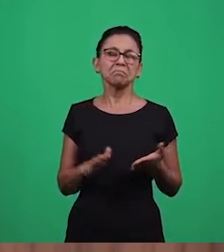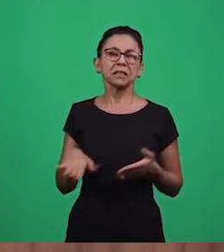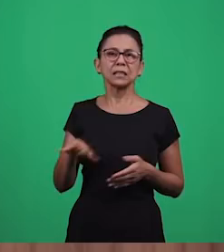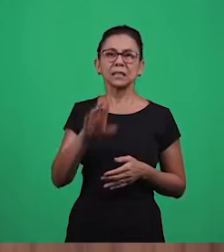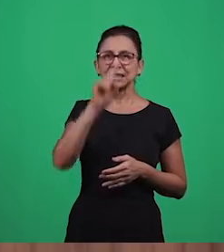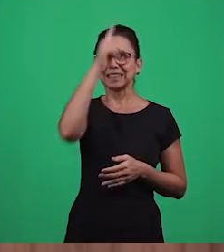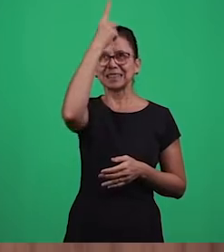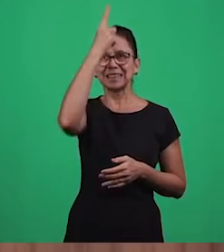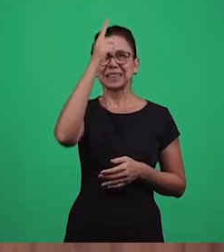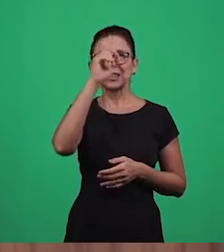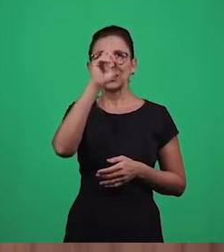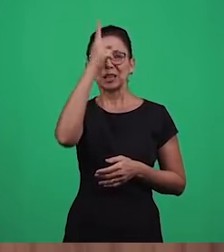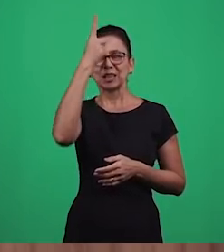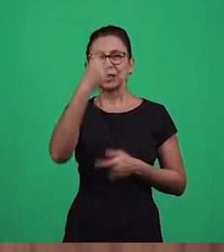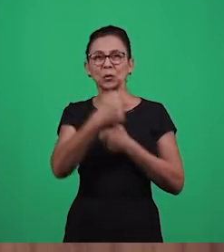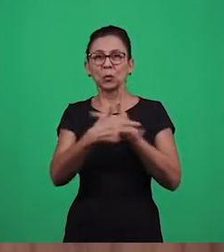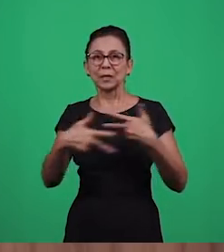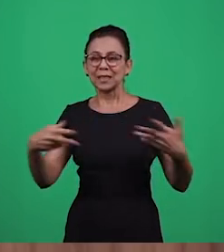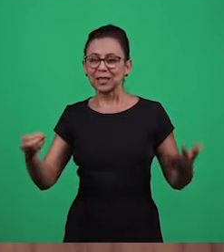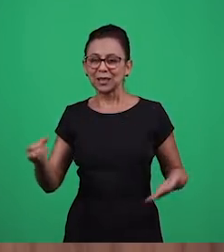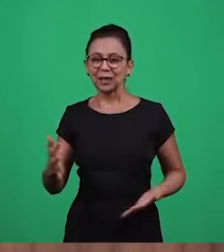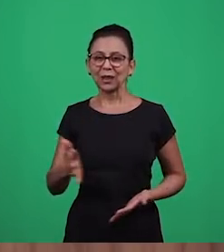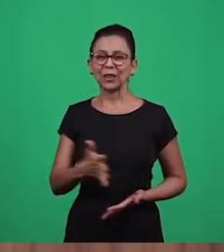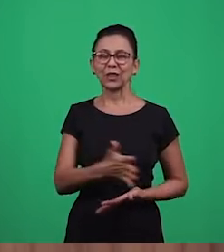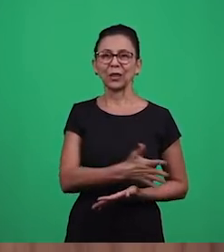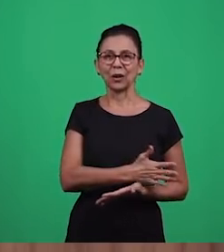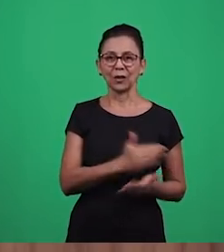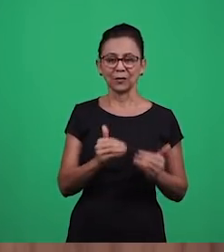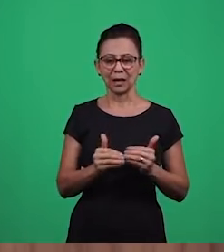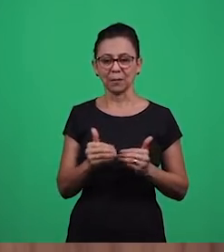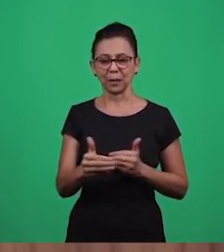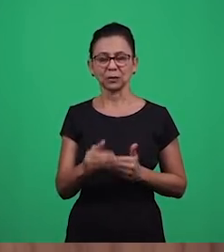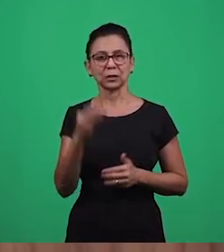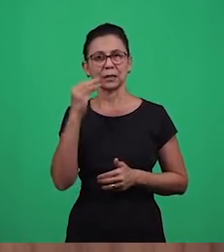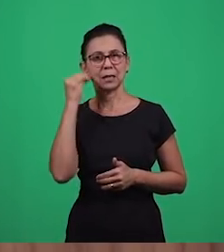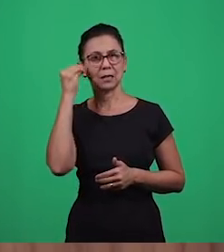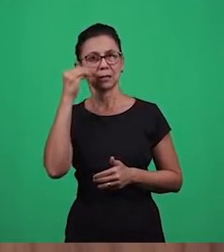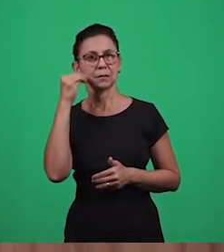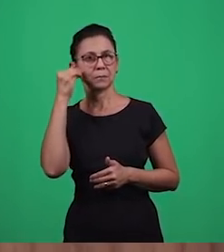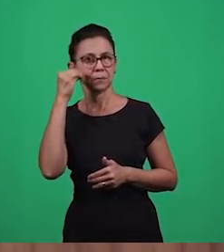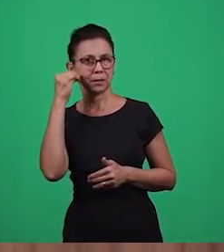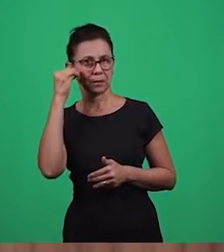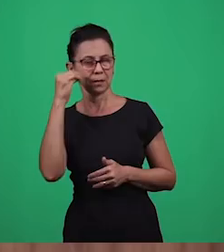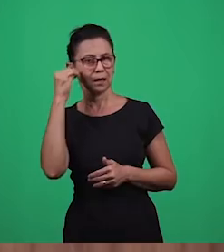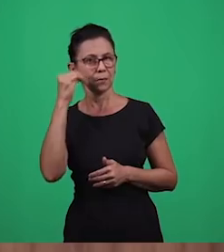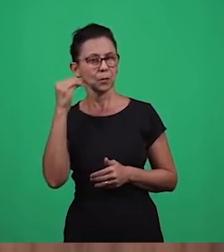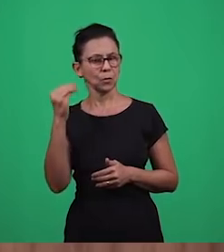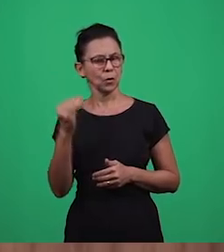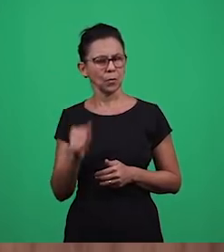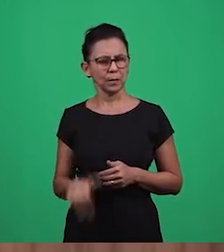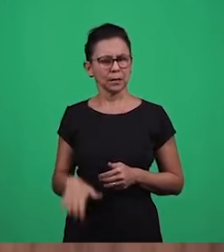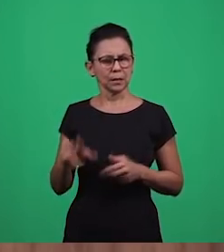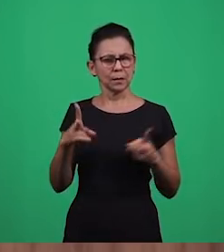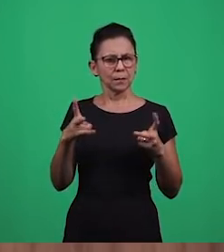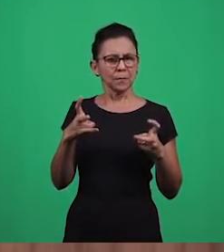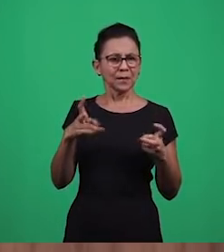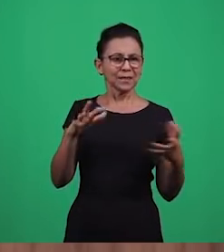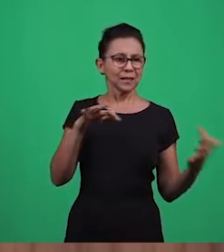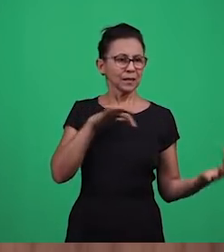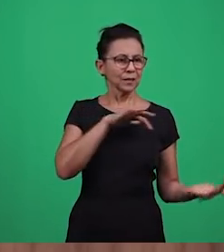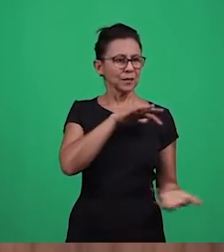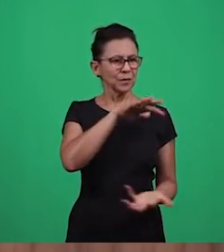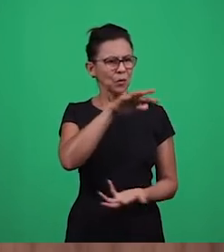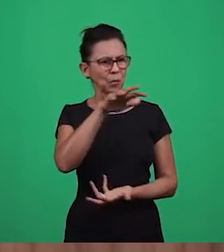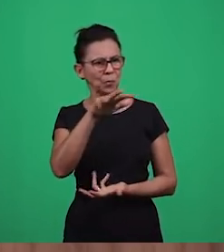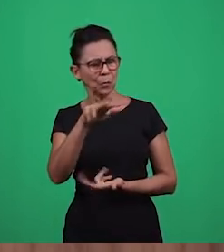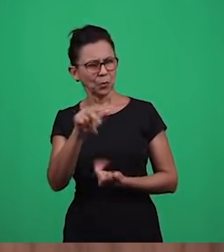criam elementos novos a partir das suas experiências, do modo como elas percebem o mundo e